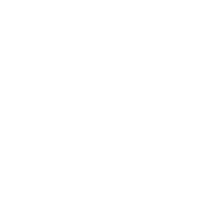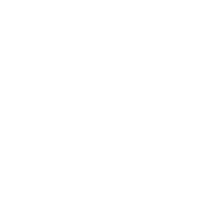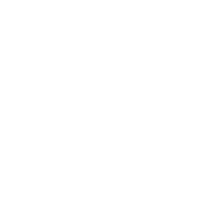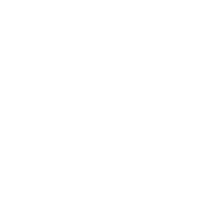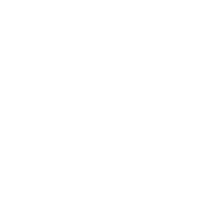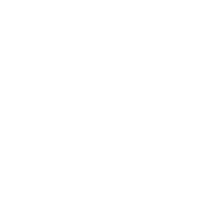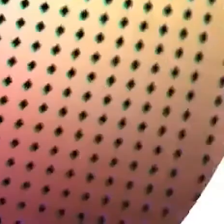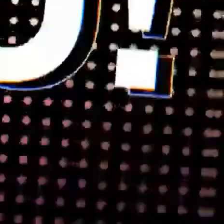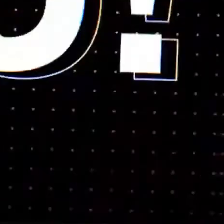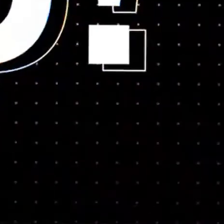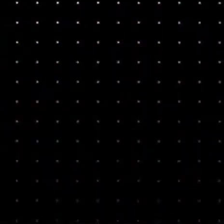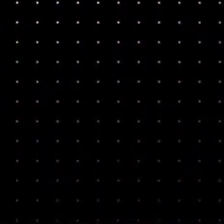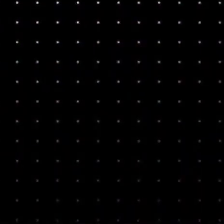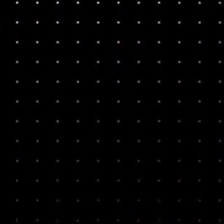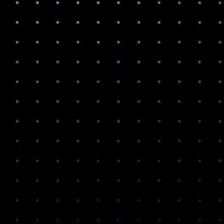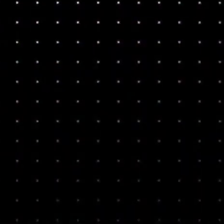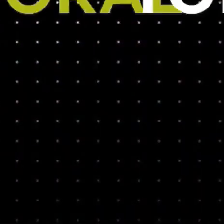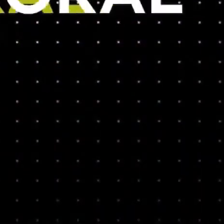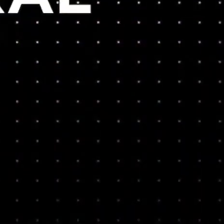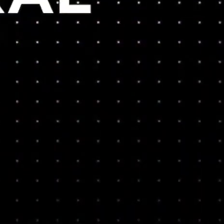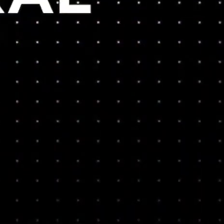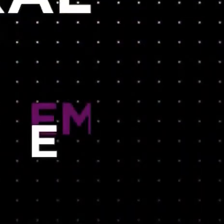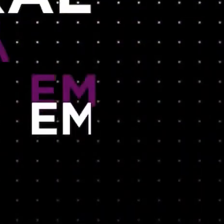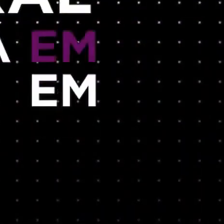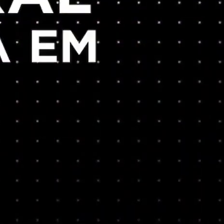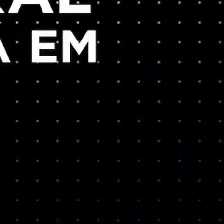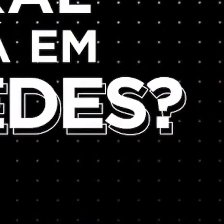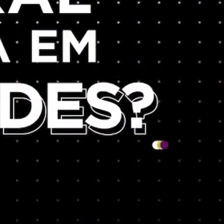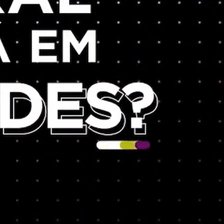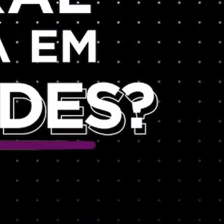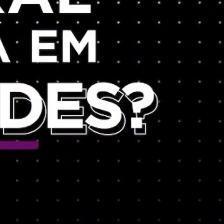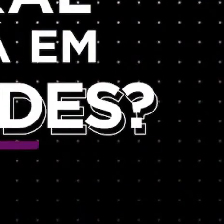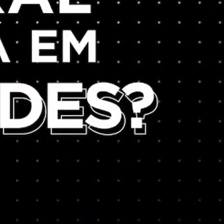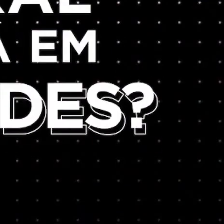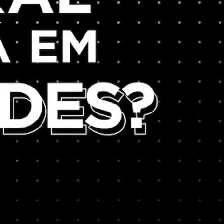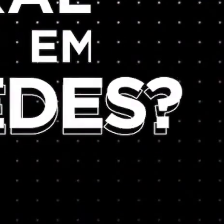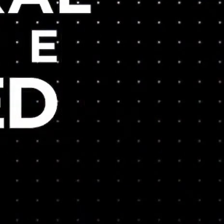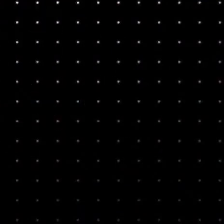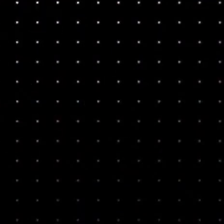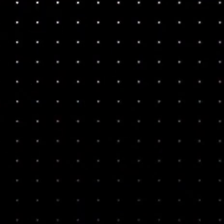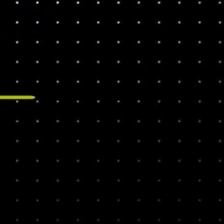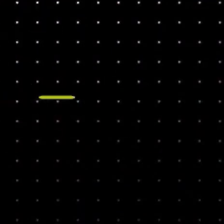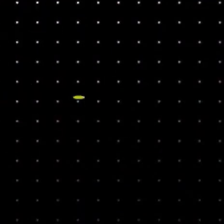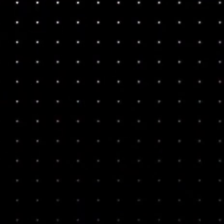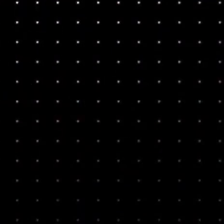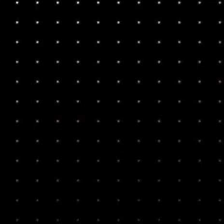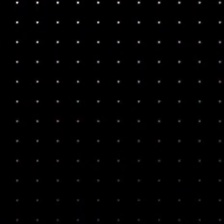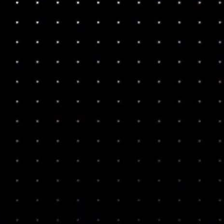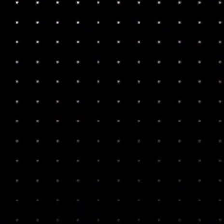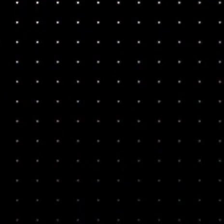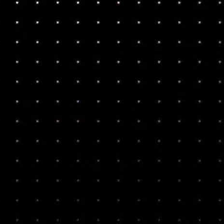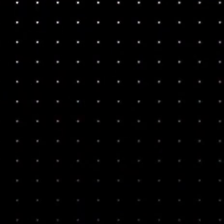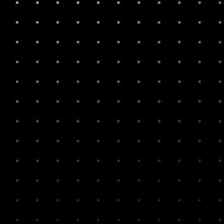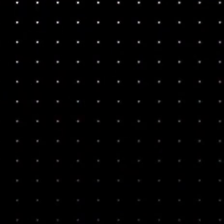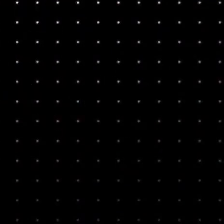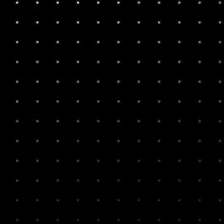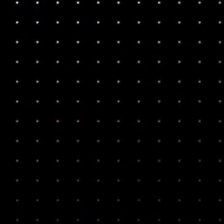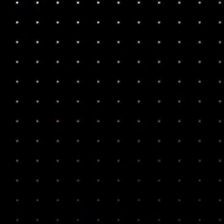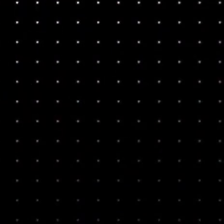819-9272-4997. Você viu que a Justiça Eleitoral agora está em todas as redes sociais?